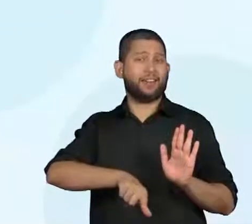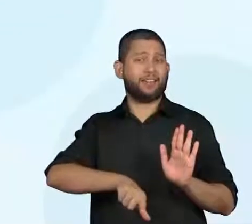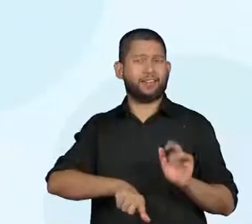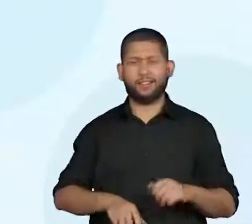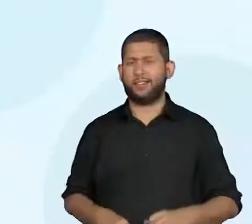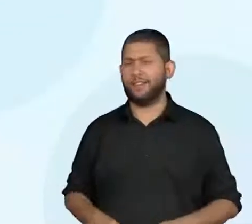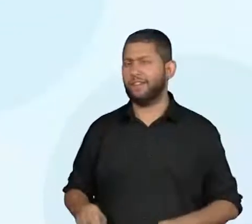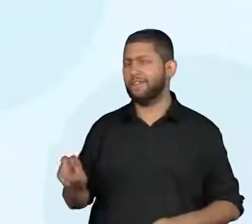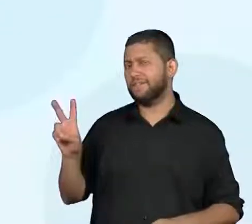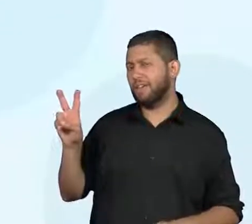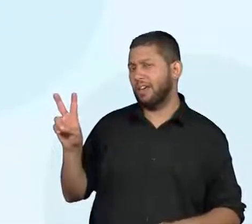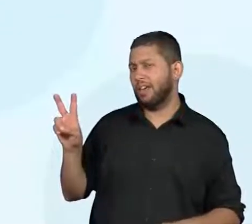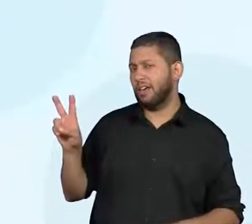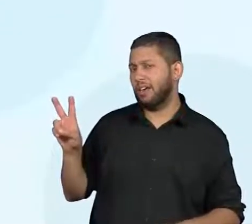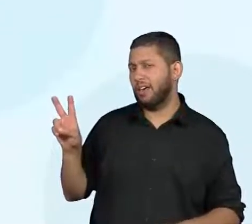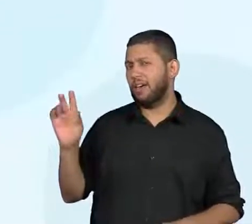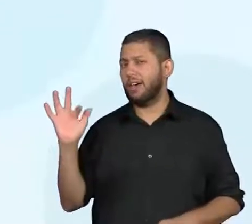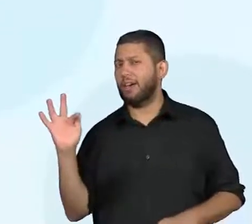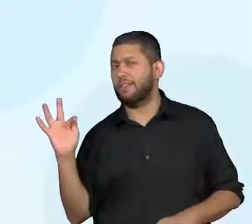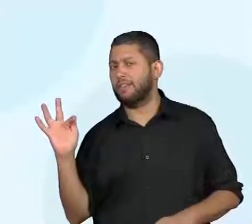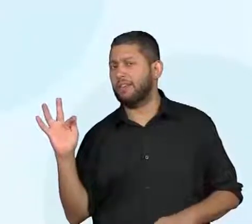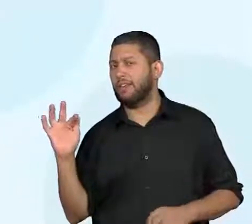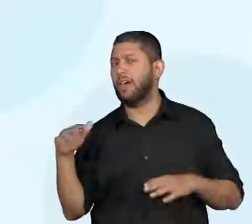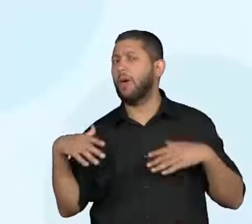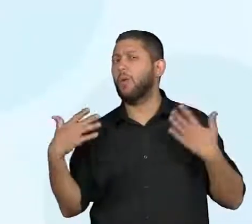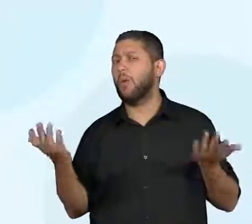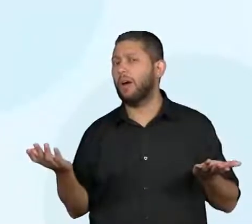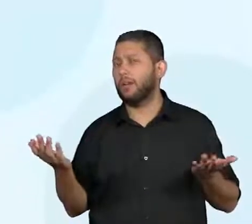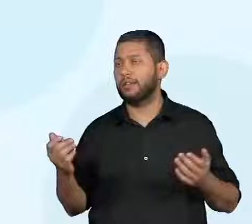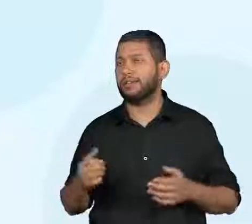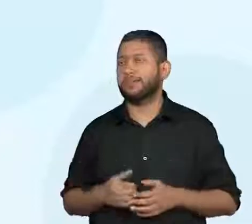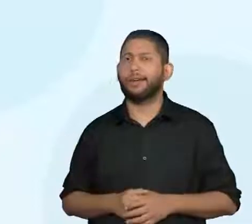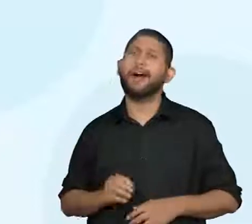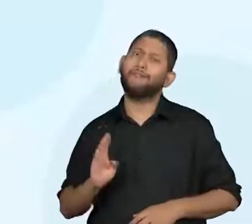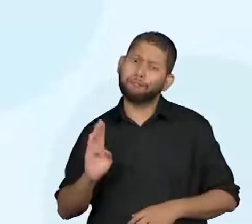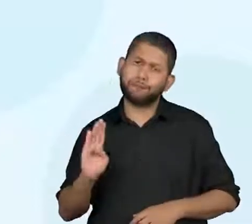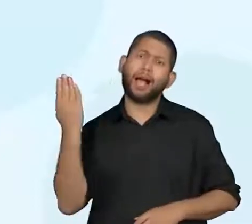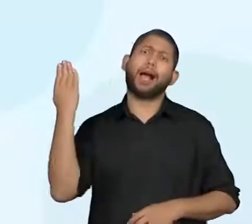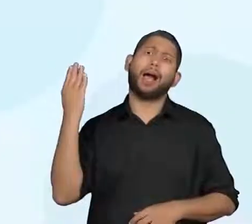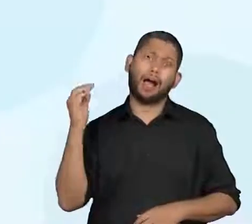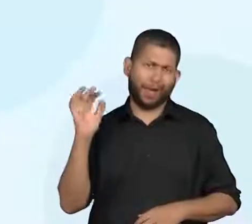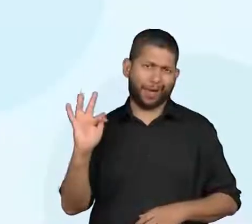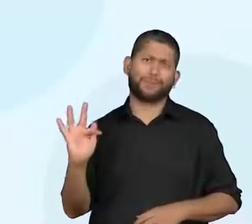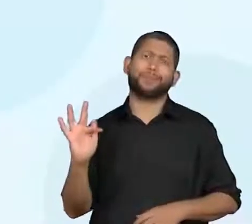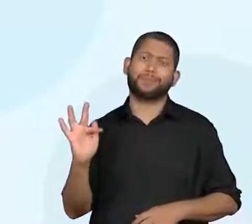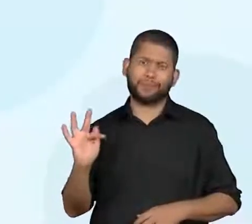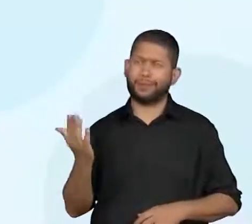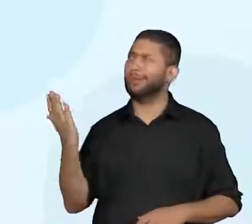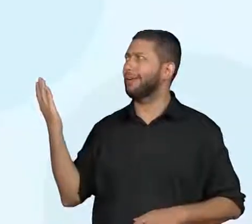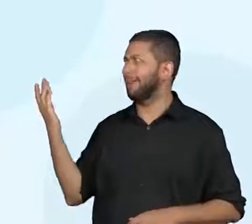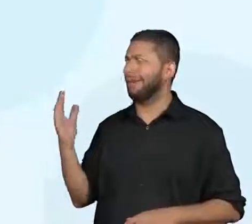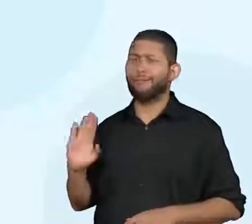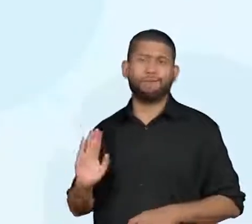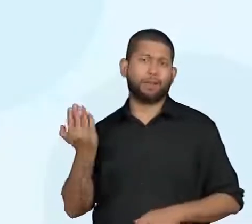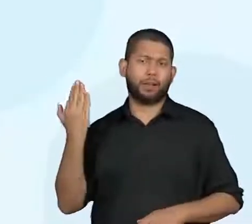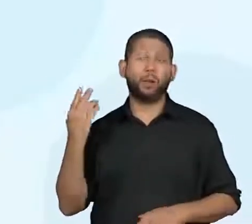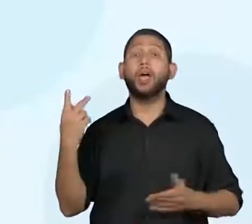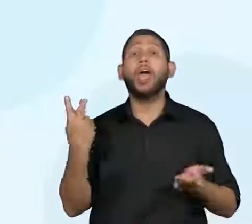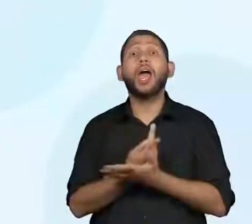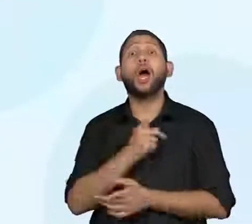verdadeiro ou falso? Haha, falso, super falso. E onde está